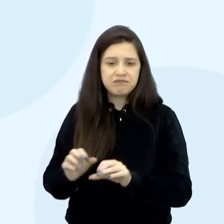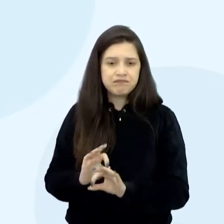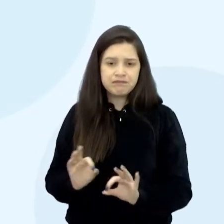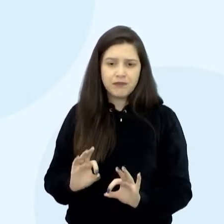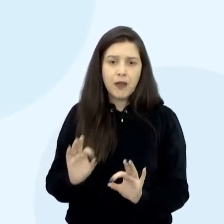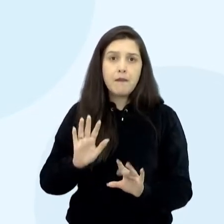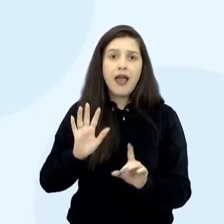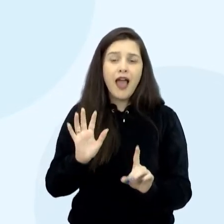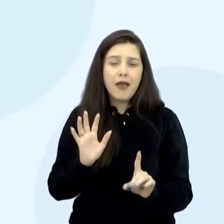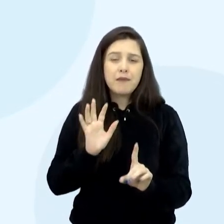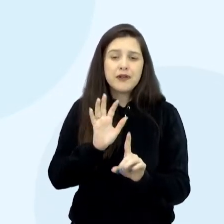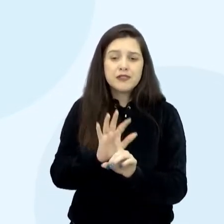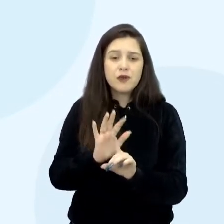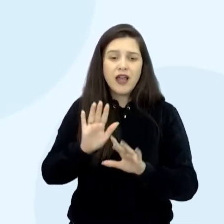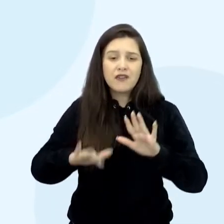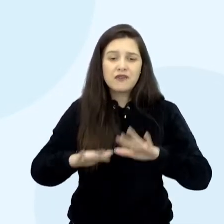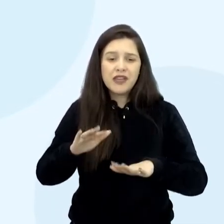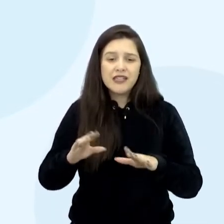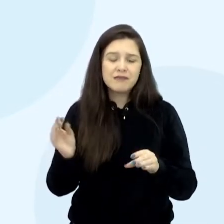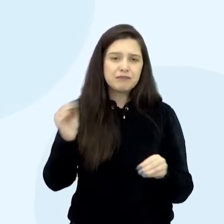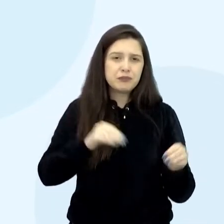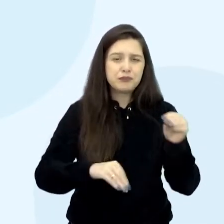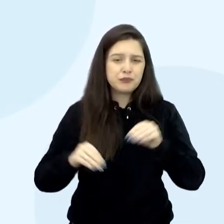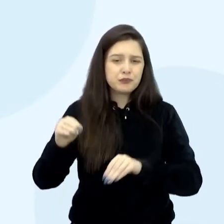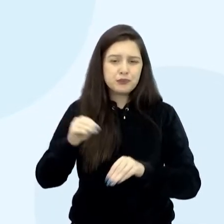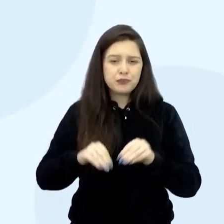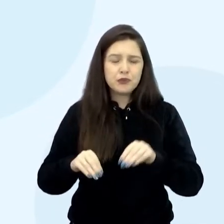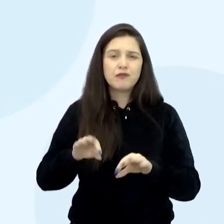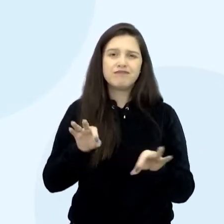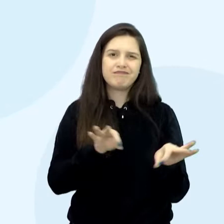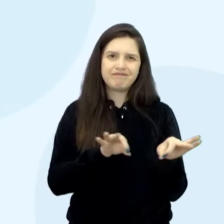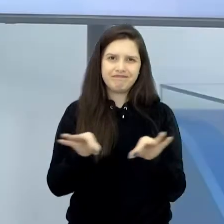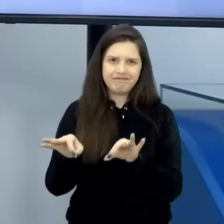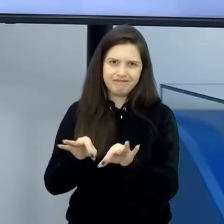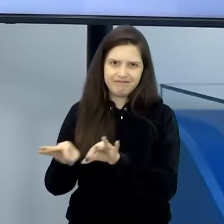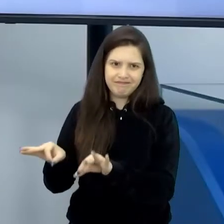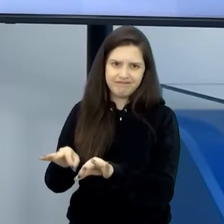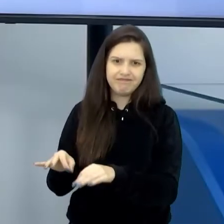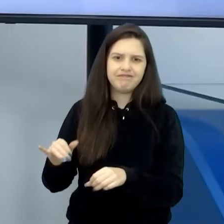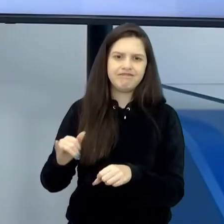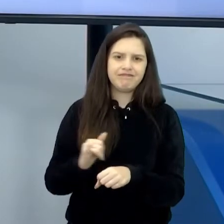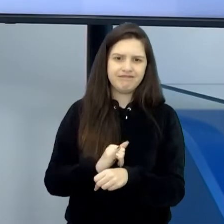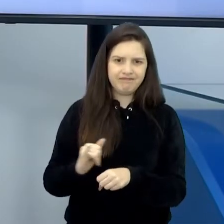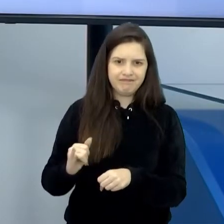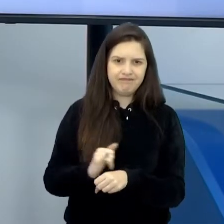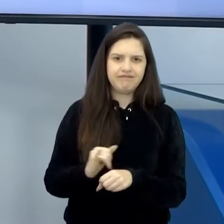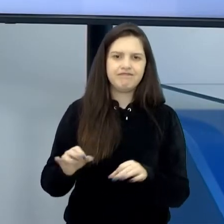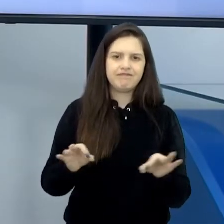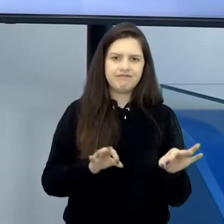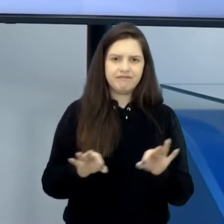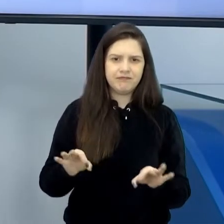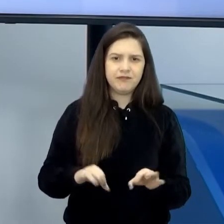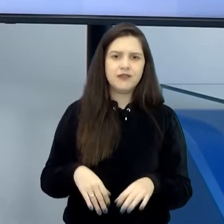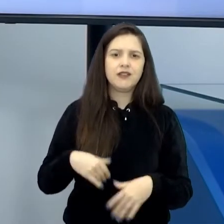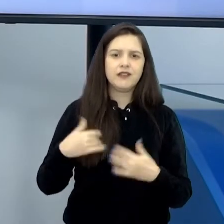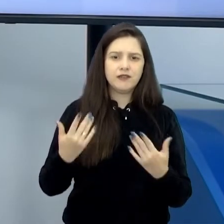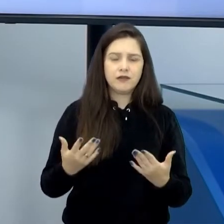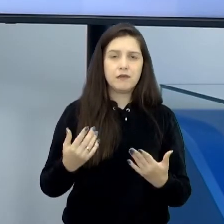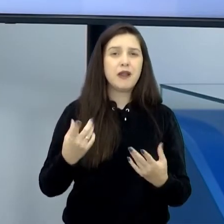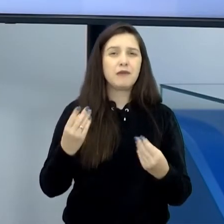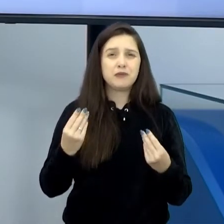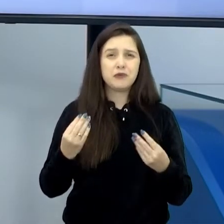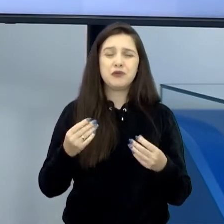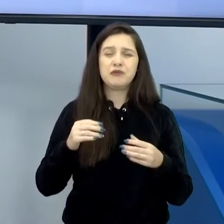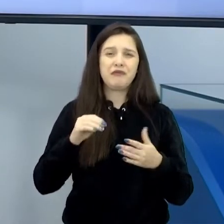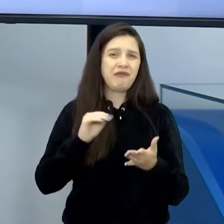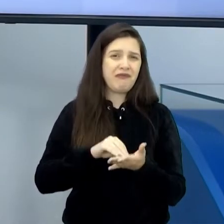sobre eles influência em função de sua organização alta. Então, um sólido está muito organizado. Agora, uma